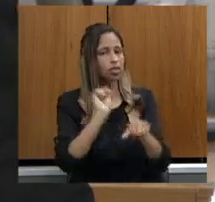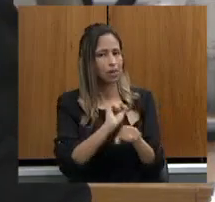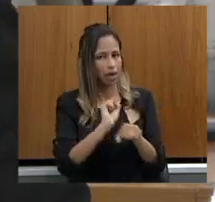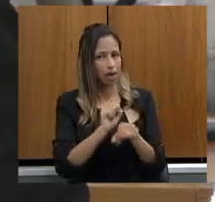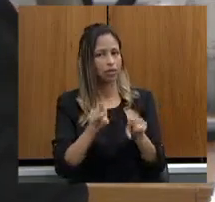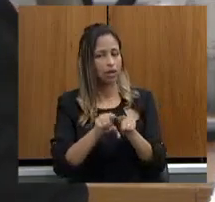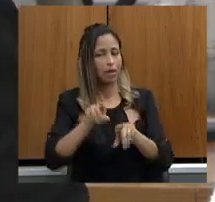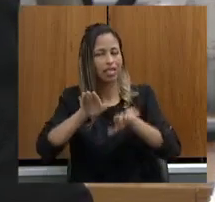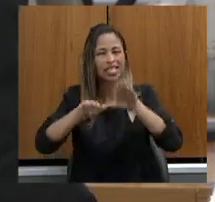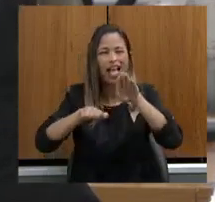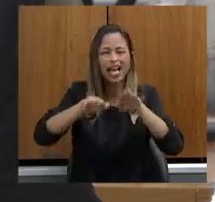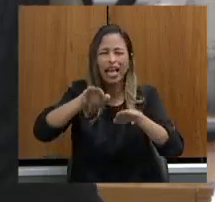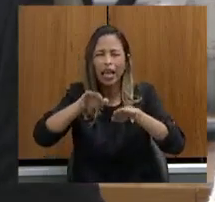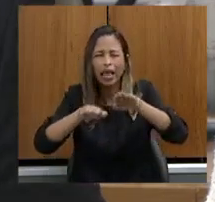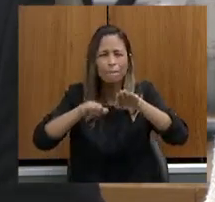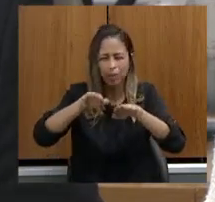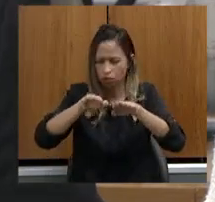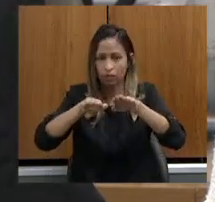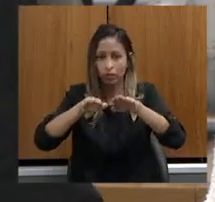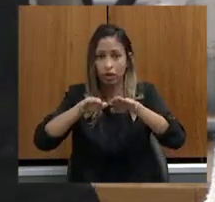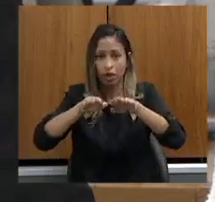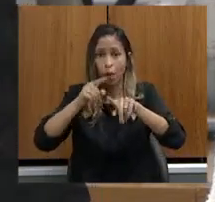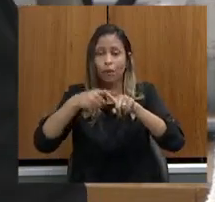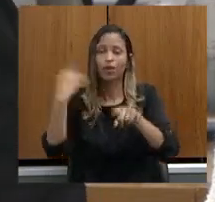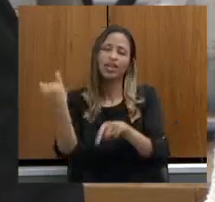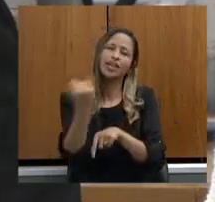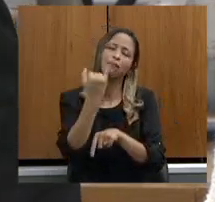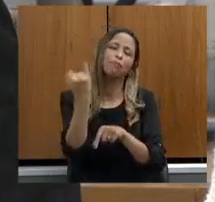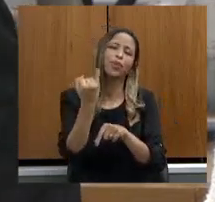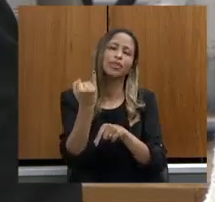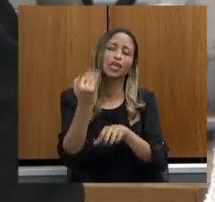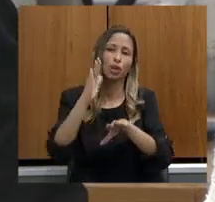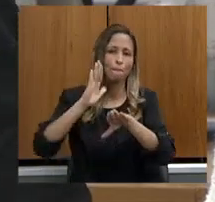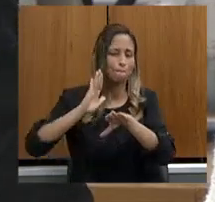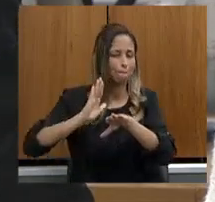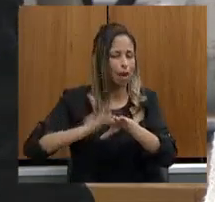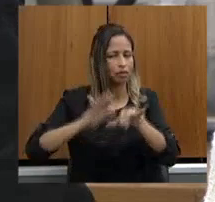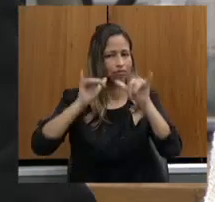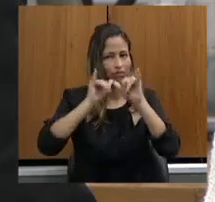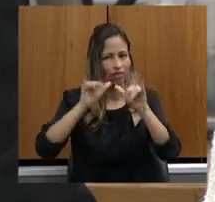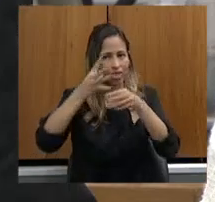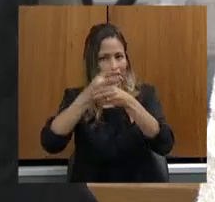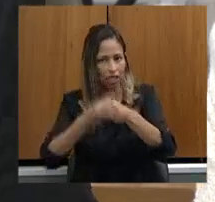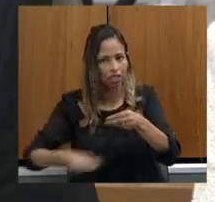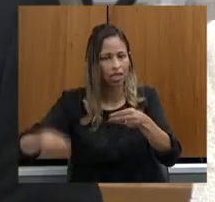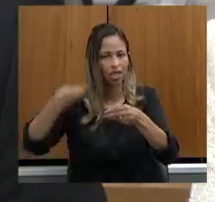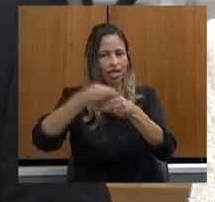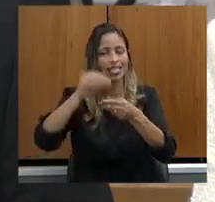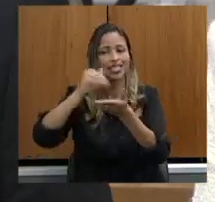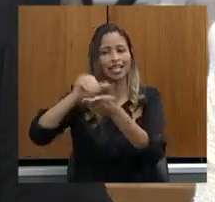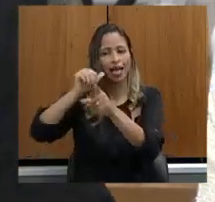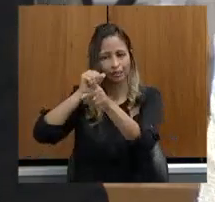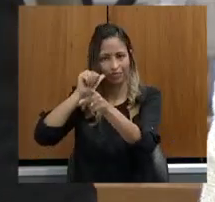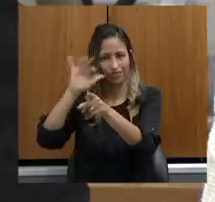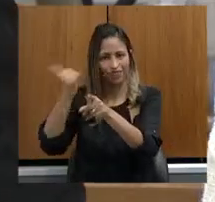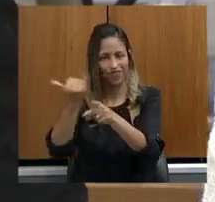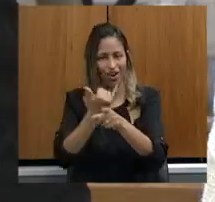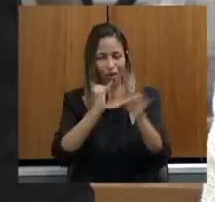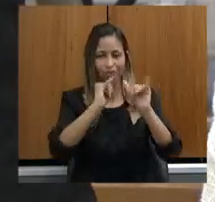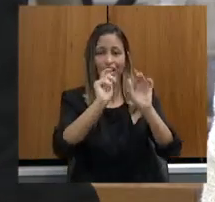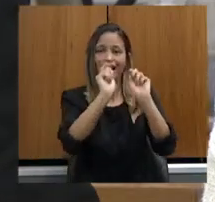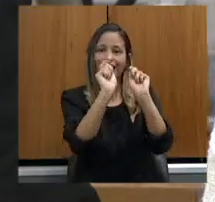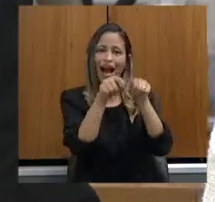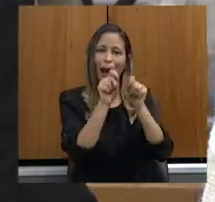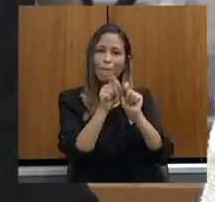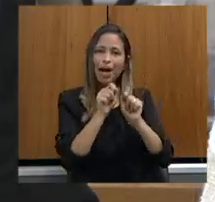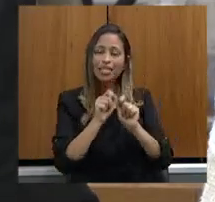desse equilíbrio e por que que isso é tão importante exatamente por mais uma vez pegando carona no que a secretária Luiza colocou a